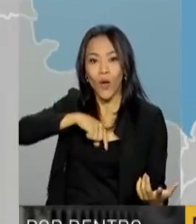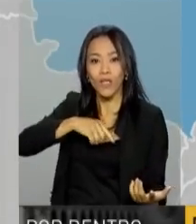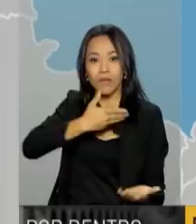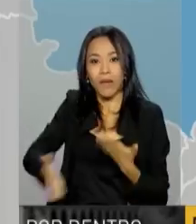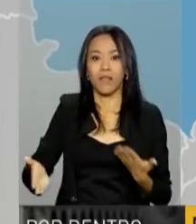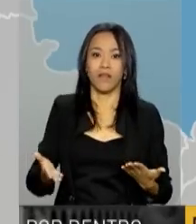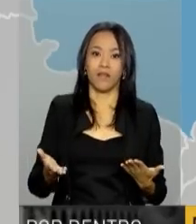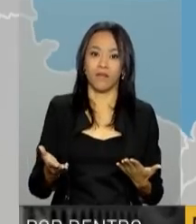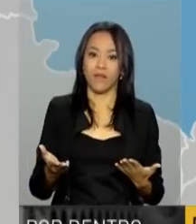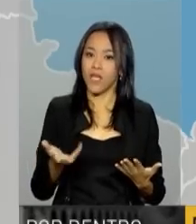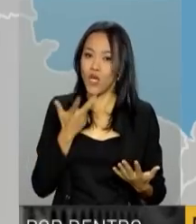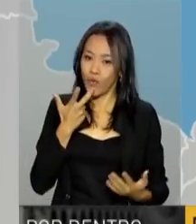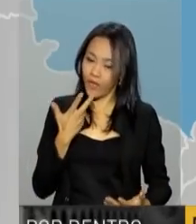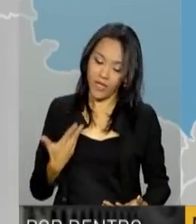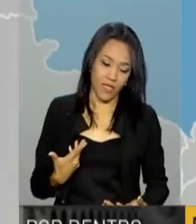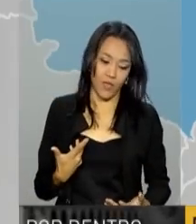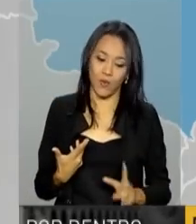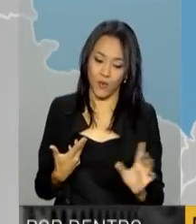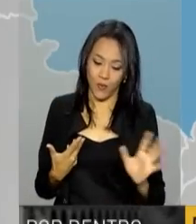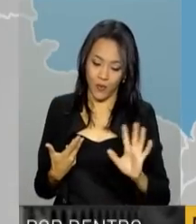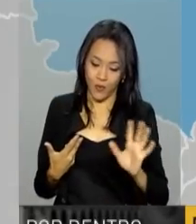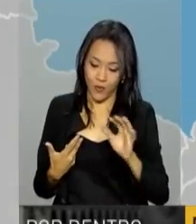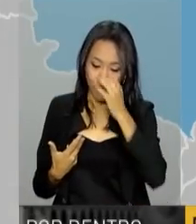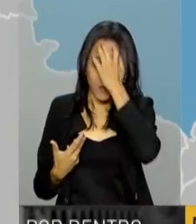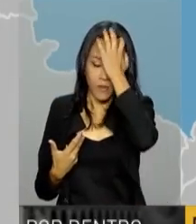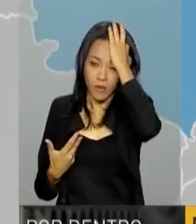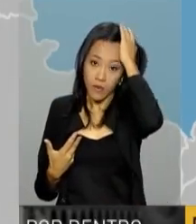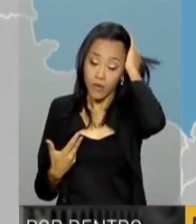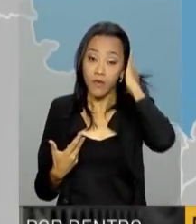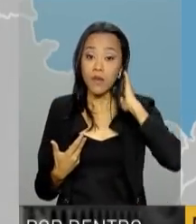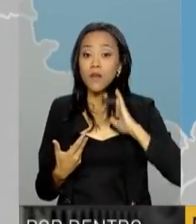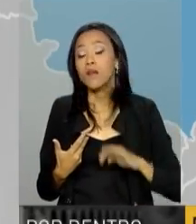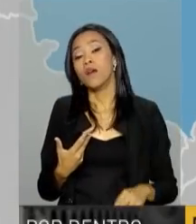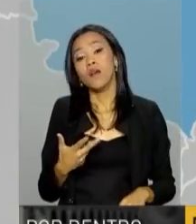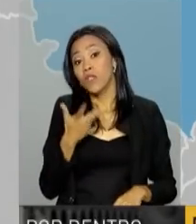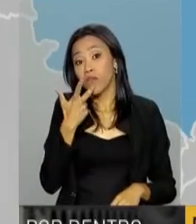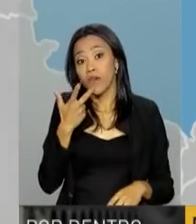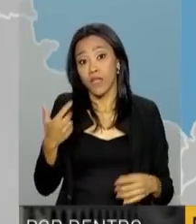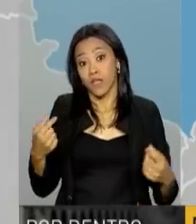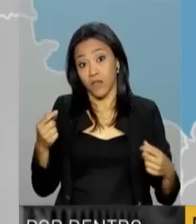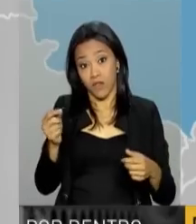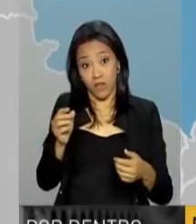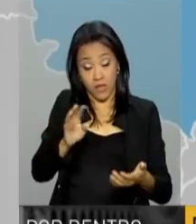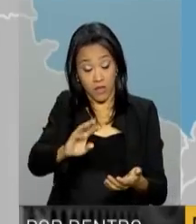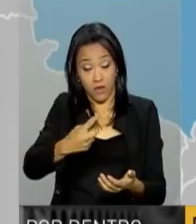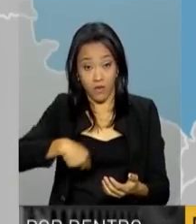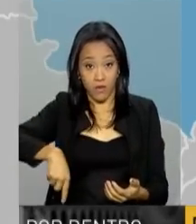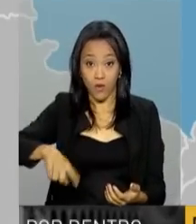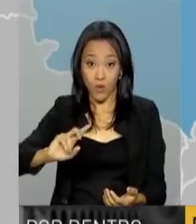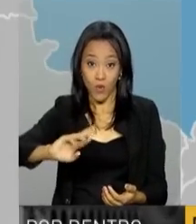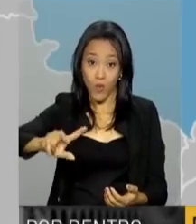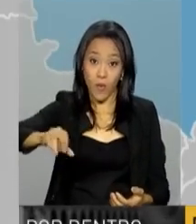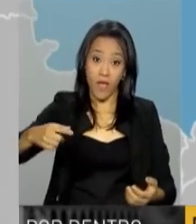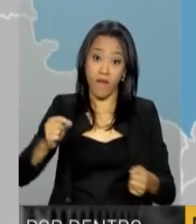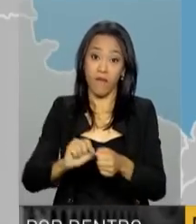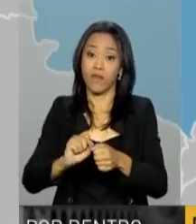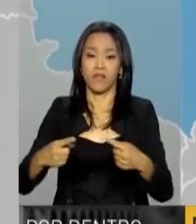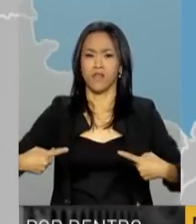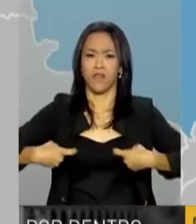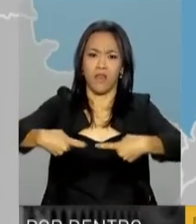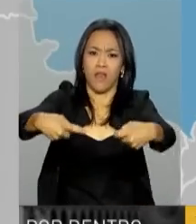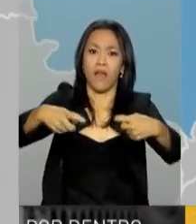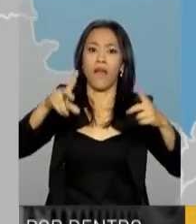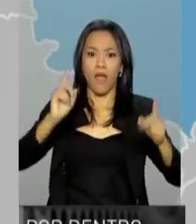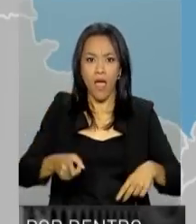eu não fiz esse discurso fez tratamento na holanda não estão fazendo a guerra direito né e olha que não é fazer guerra é atuar